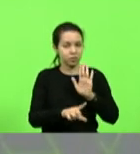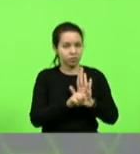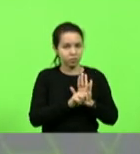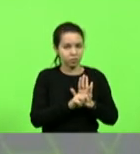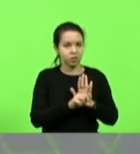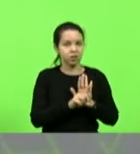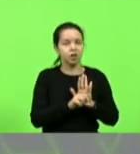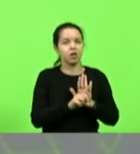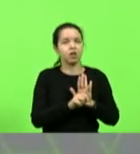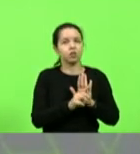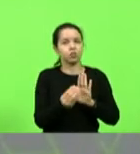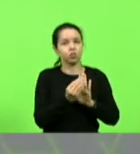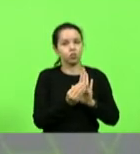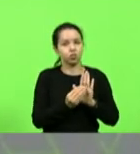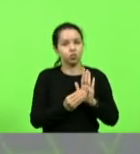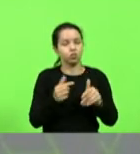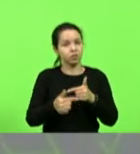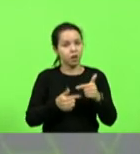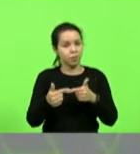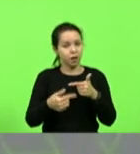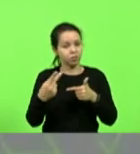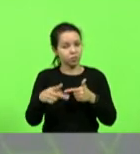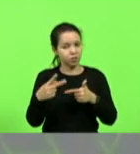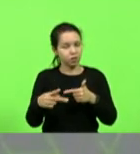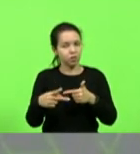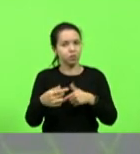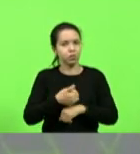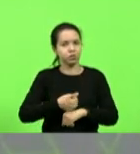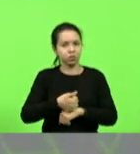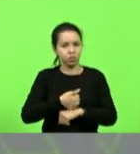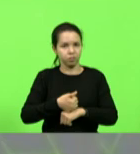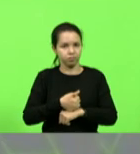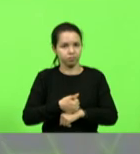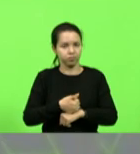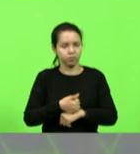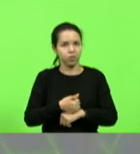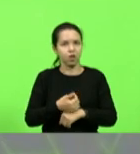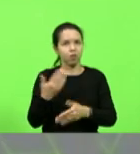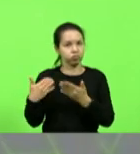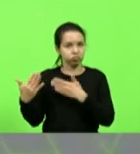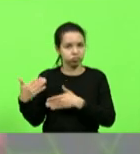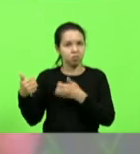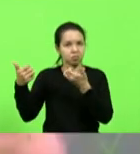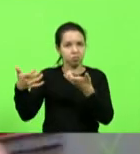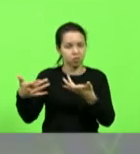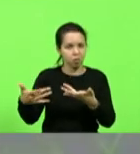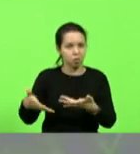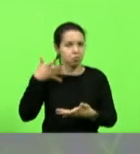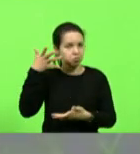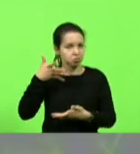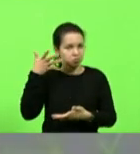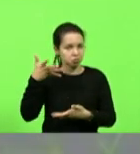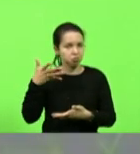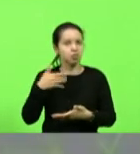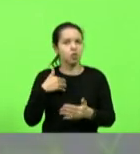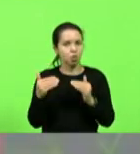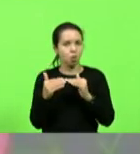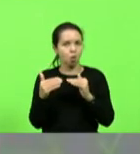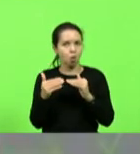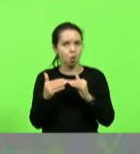profissionais. Eu me senti muito contemplado pelas falas que me antecederam, né, concordo com quase,